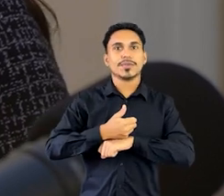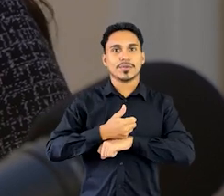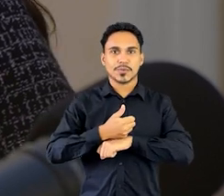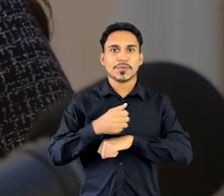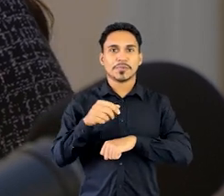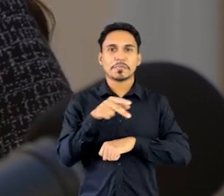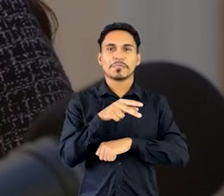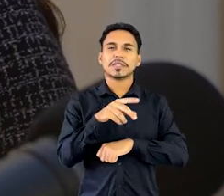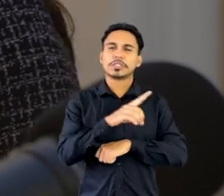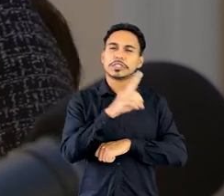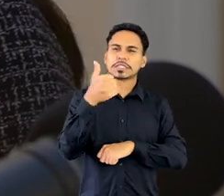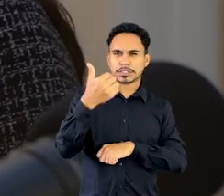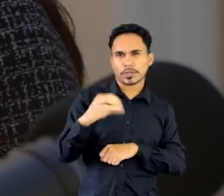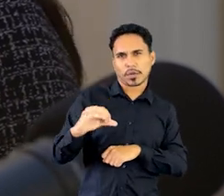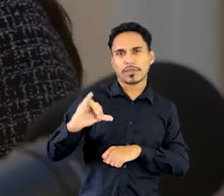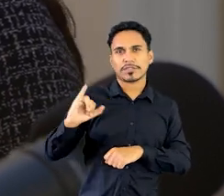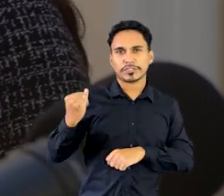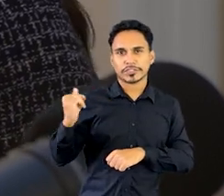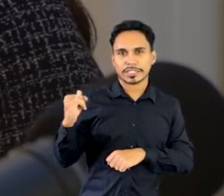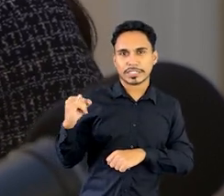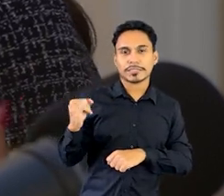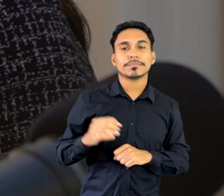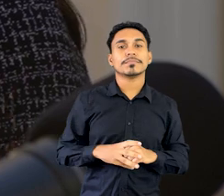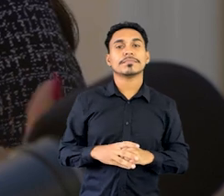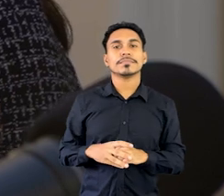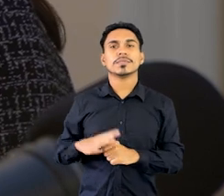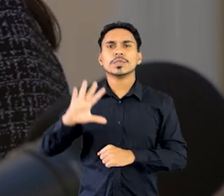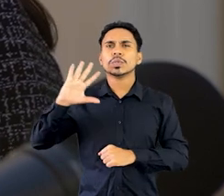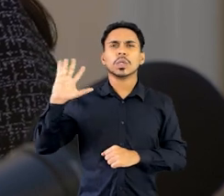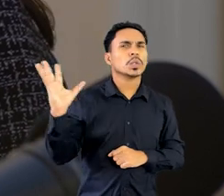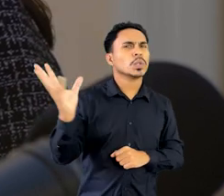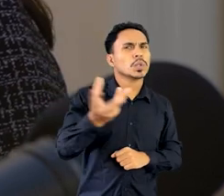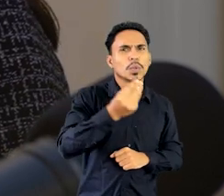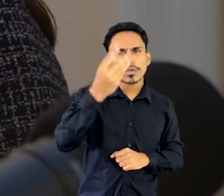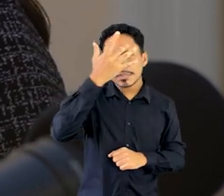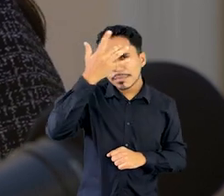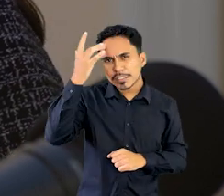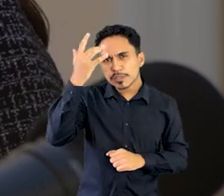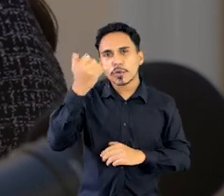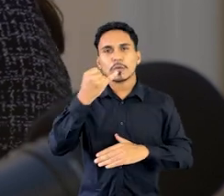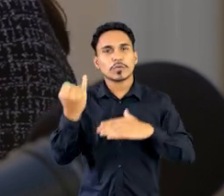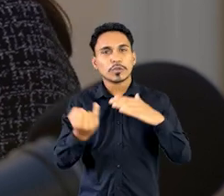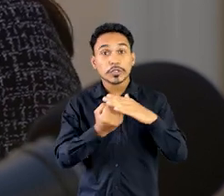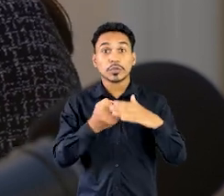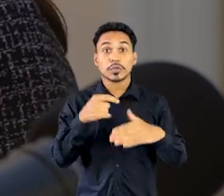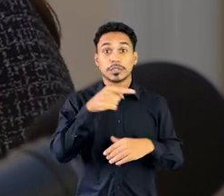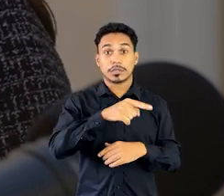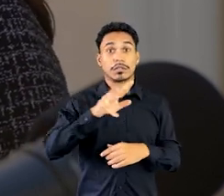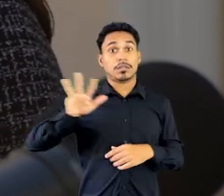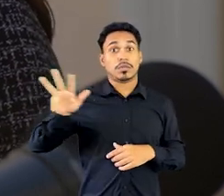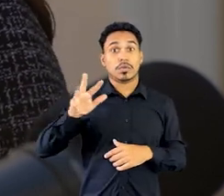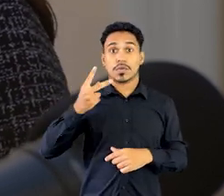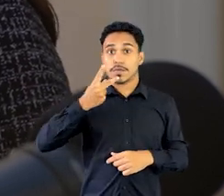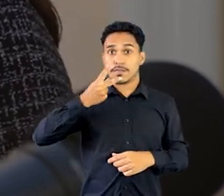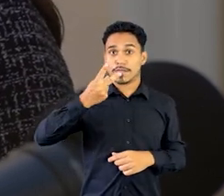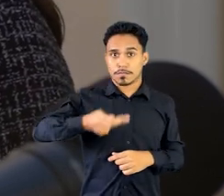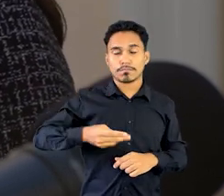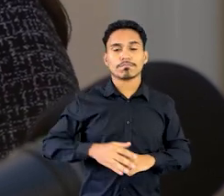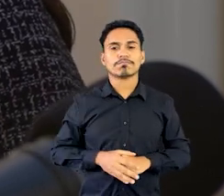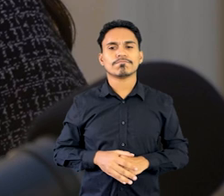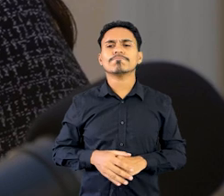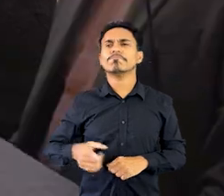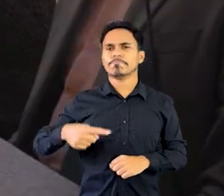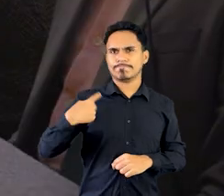18 19 de Janeiro e ele fala uma e ele reuniu todos os reitores das Universidades e dos institutos e falou assim